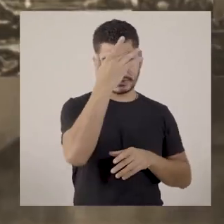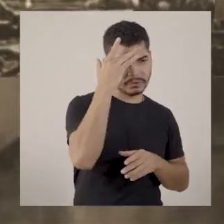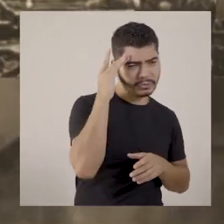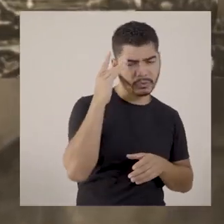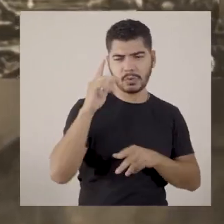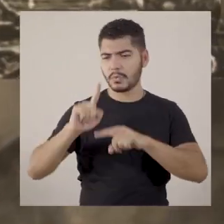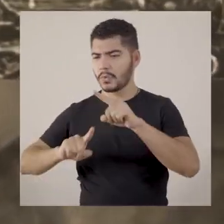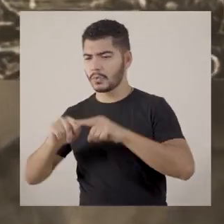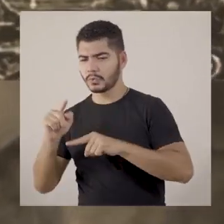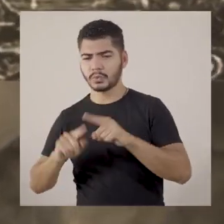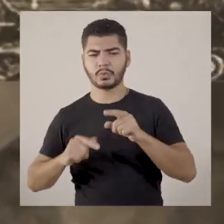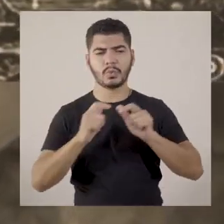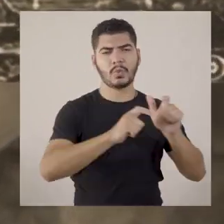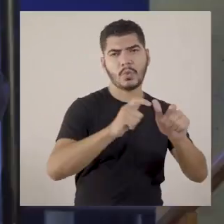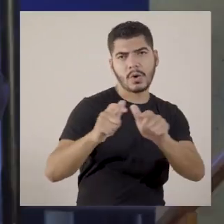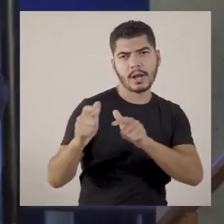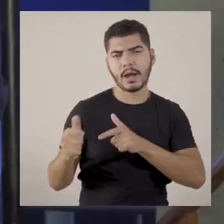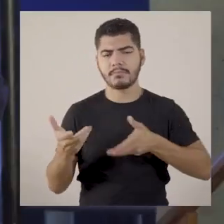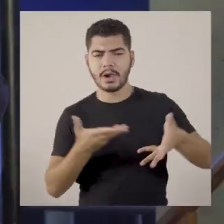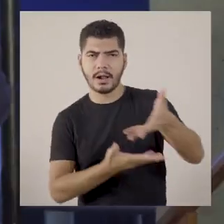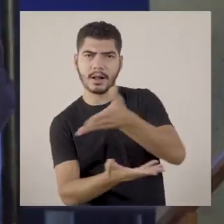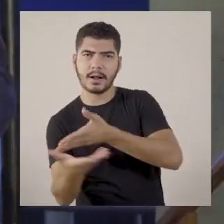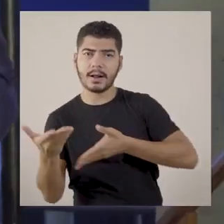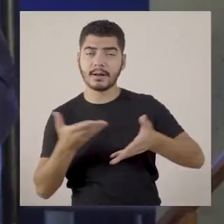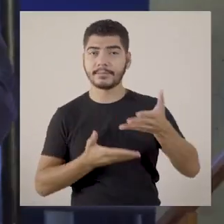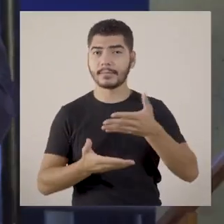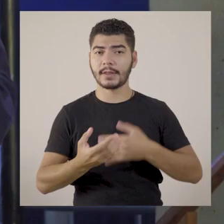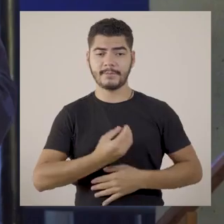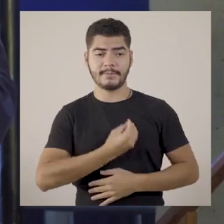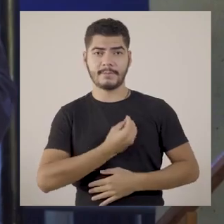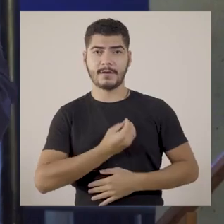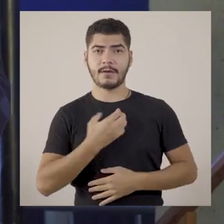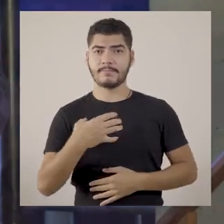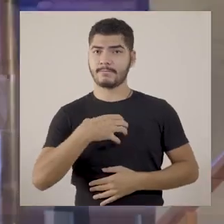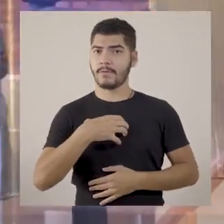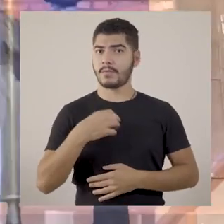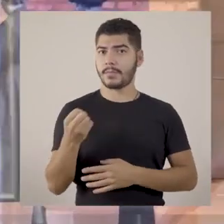e produtos, além de um novo modo de viver.